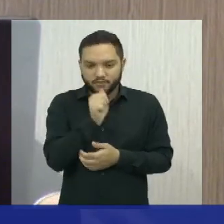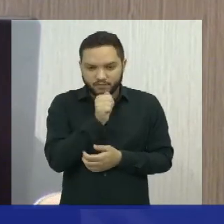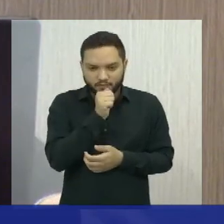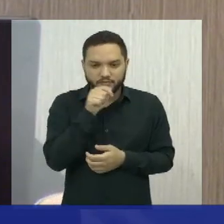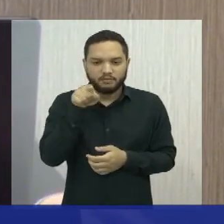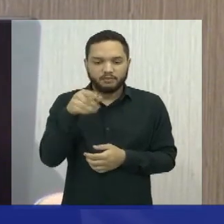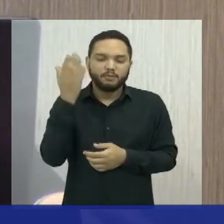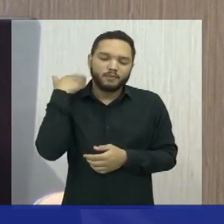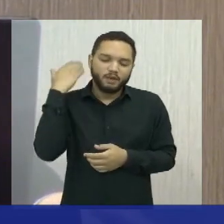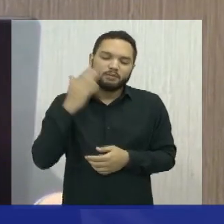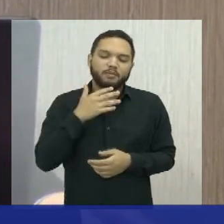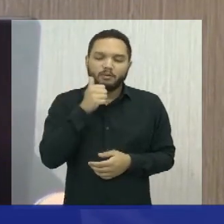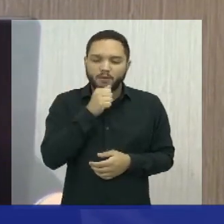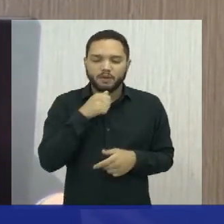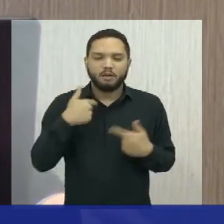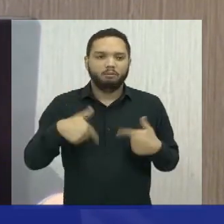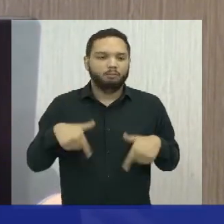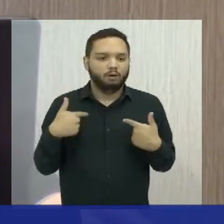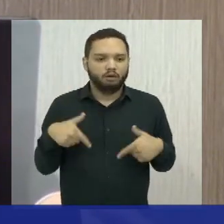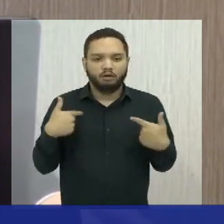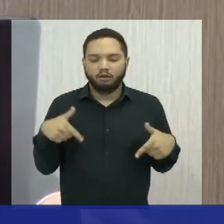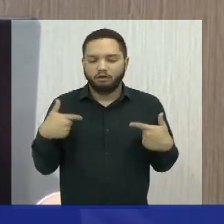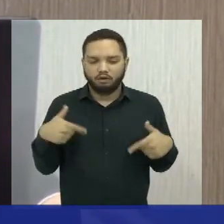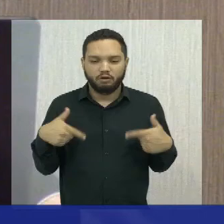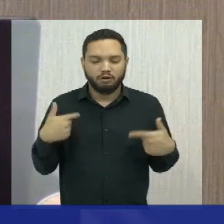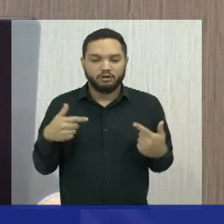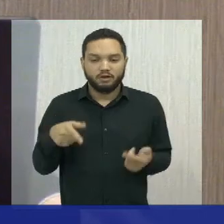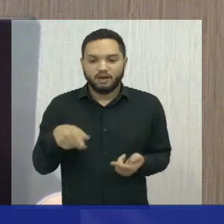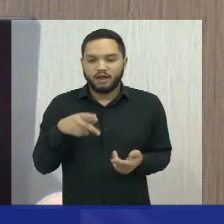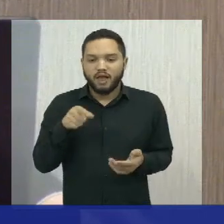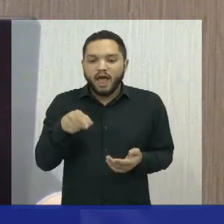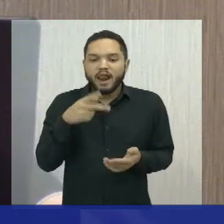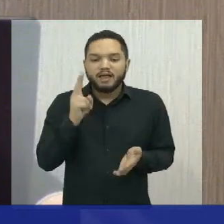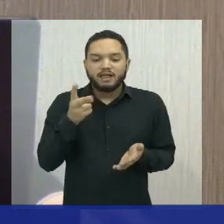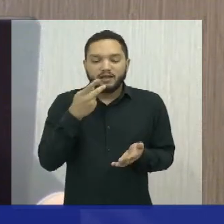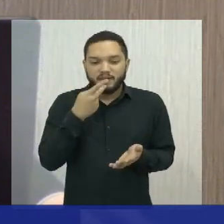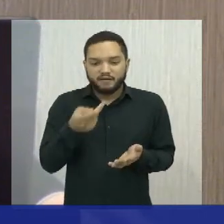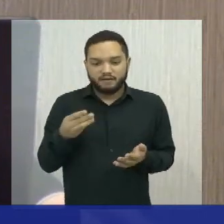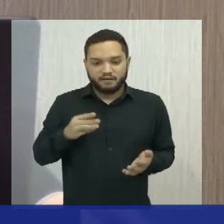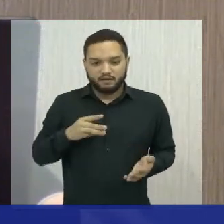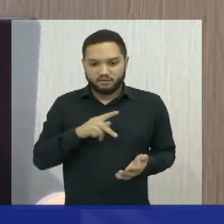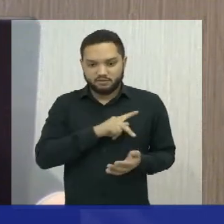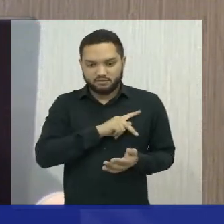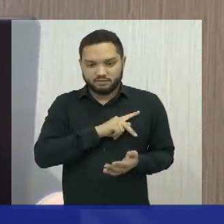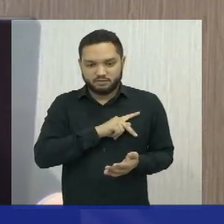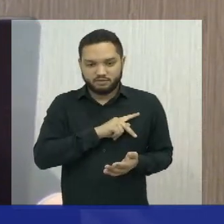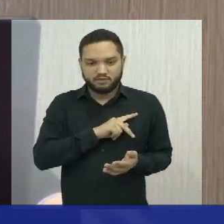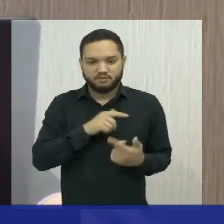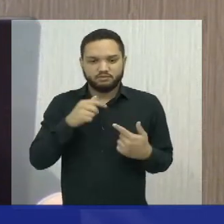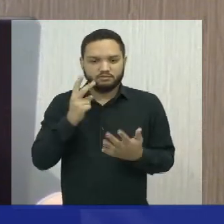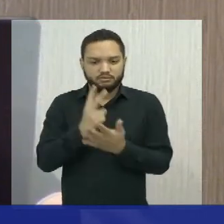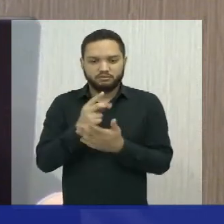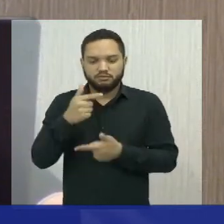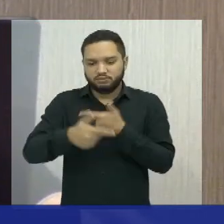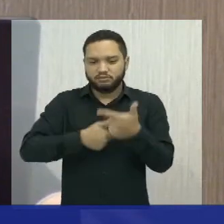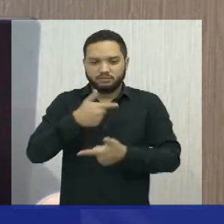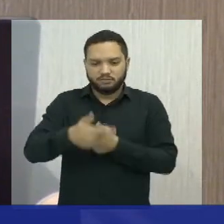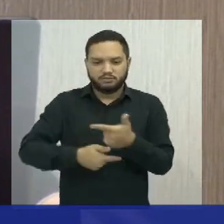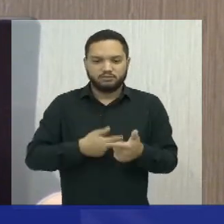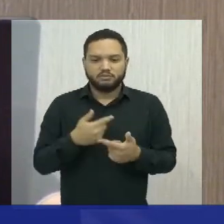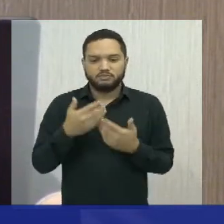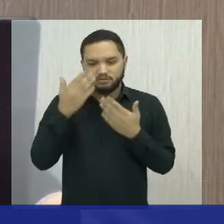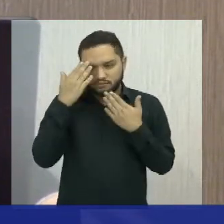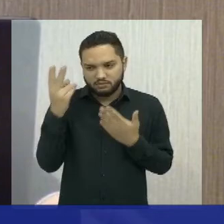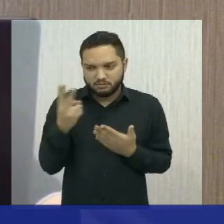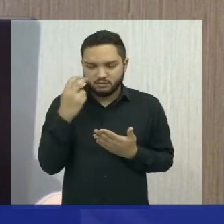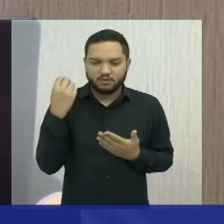todo o trabalho que ela exerceu, e ela sempre dizia que o Ministério Público é terra de missão. Muito obrigado pela defesa que